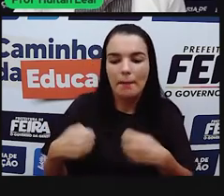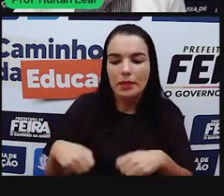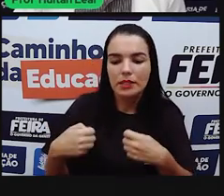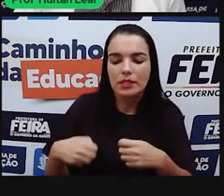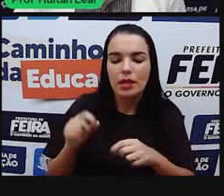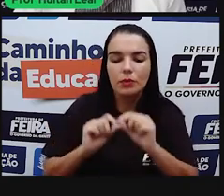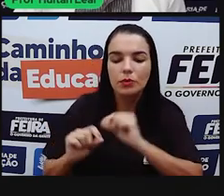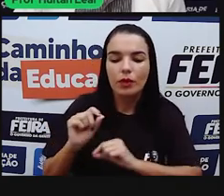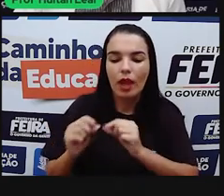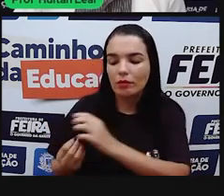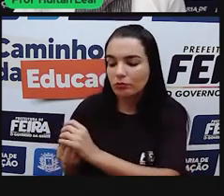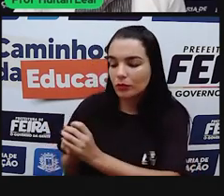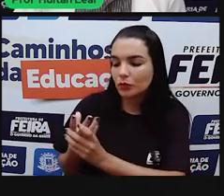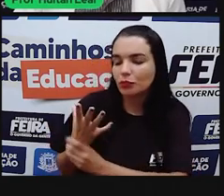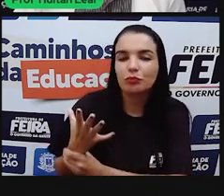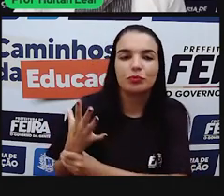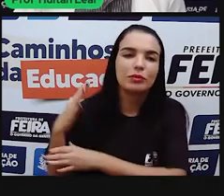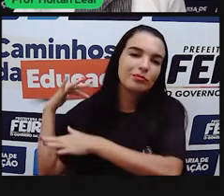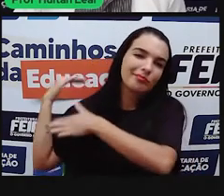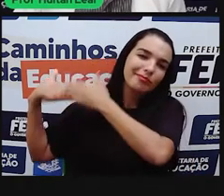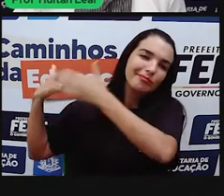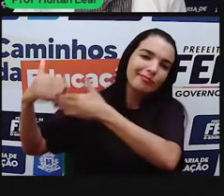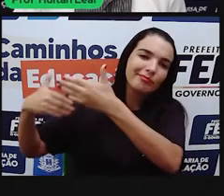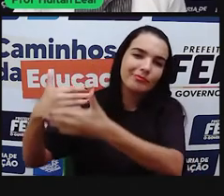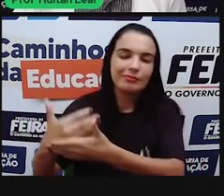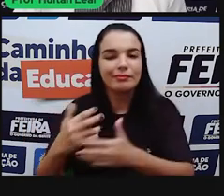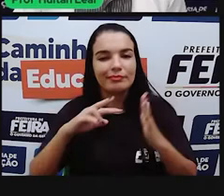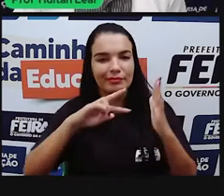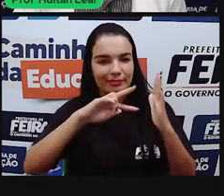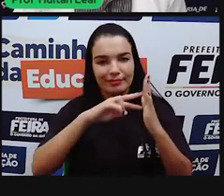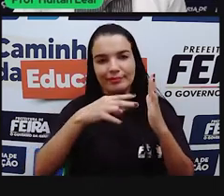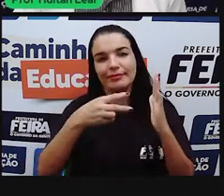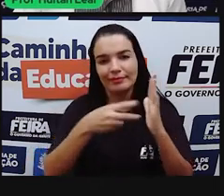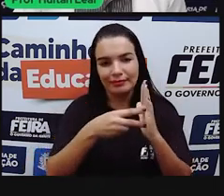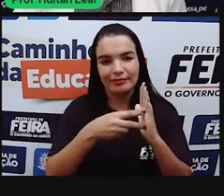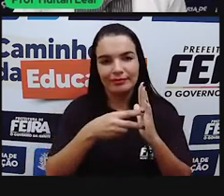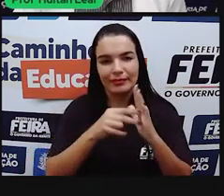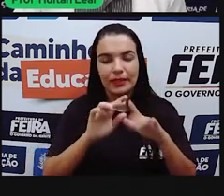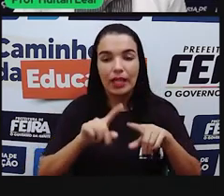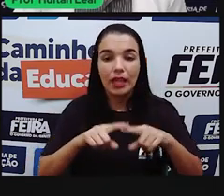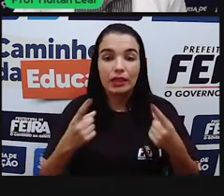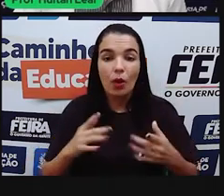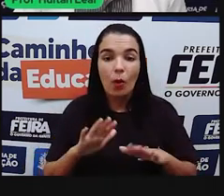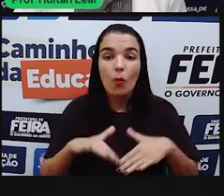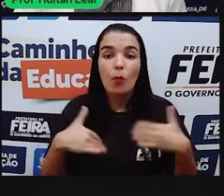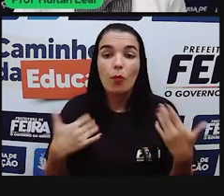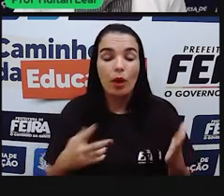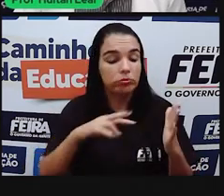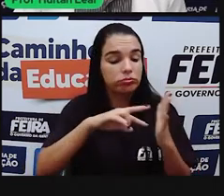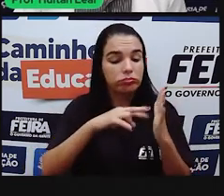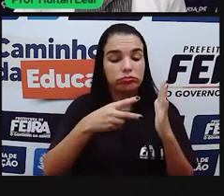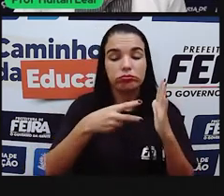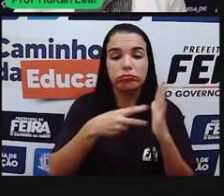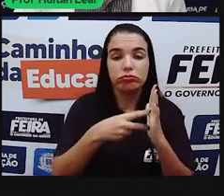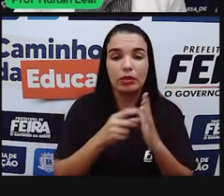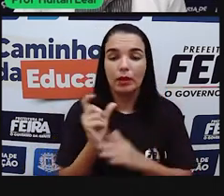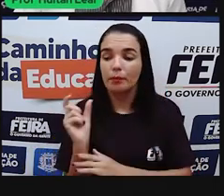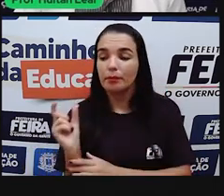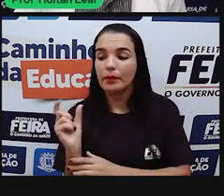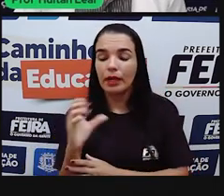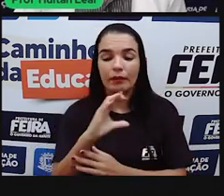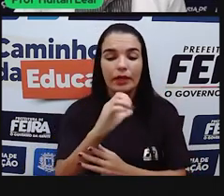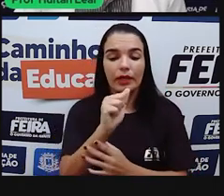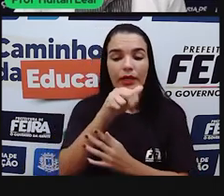da origem, não é? Então, qual a origem da palavra canção? A